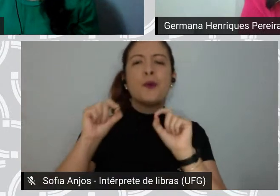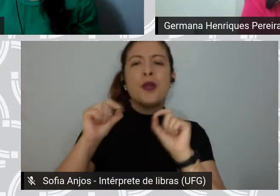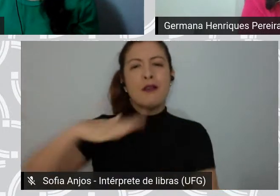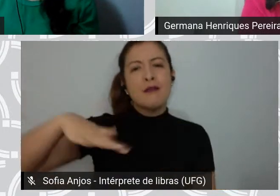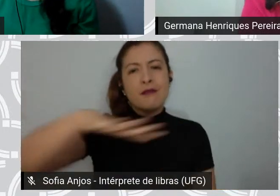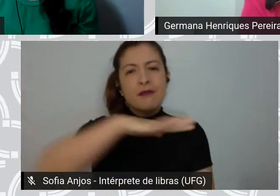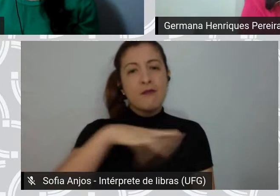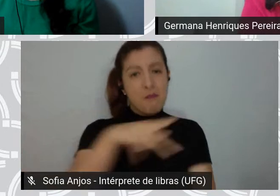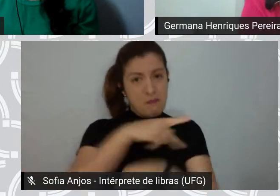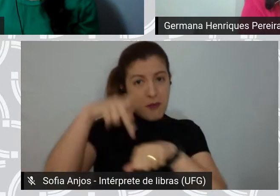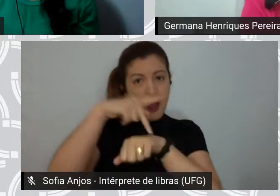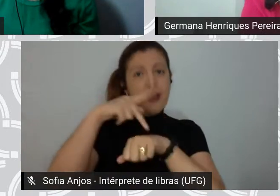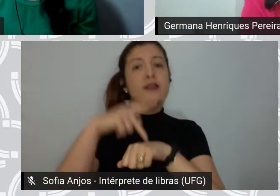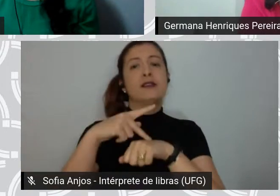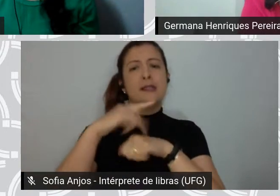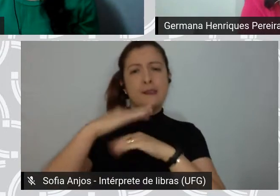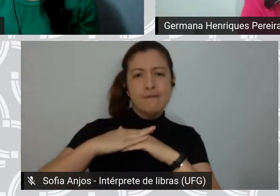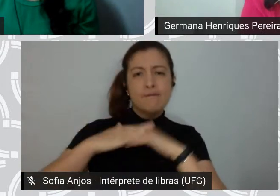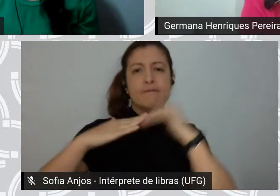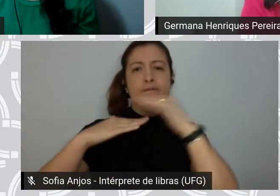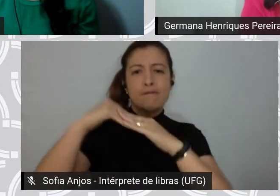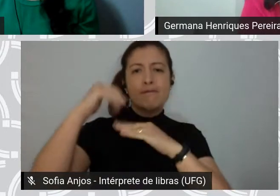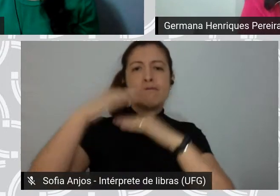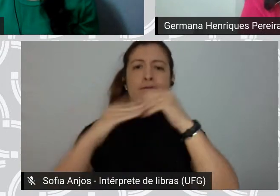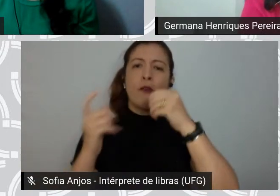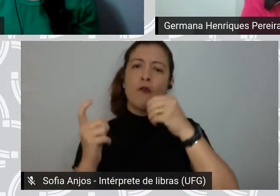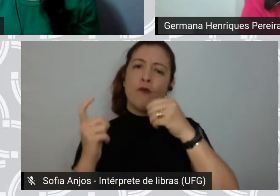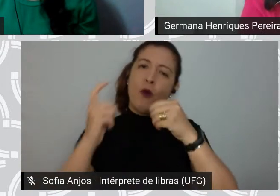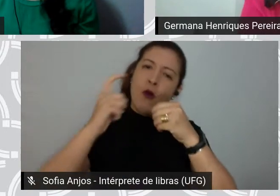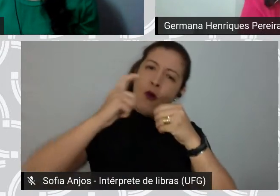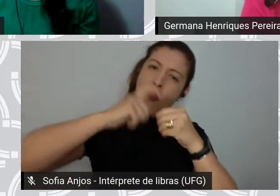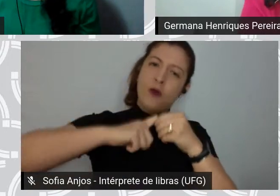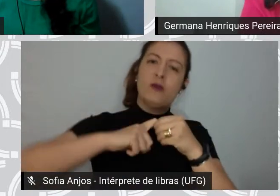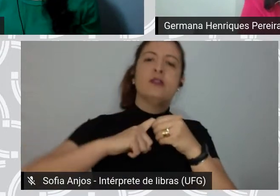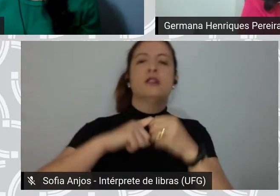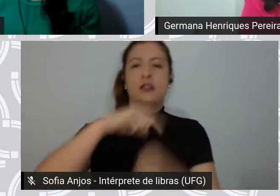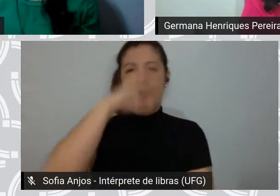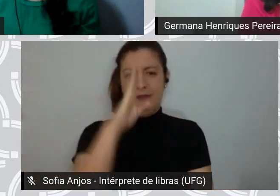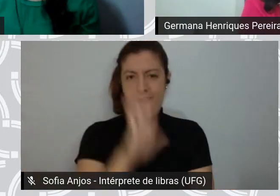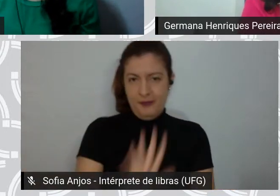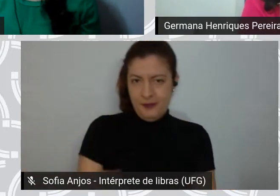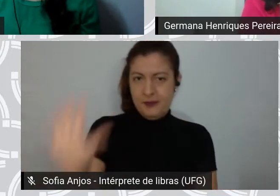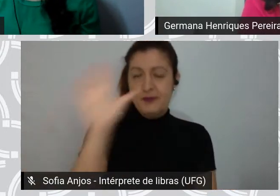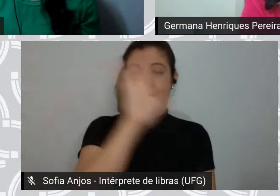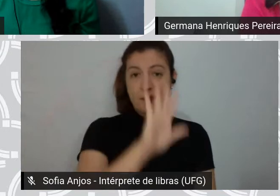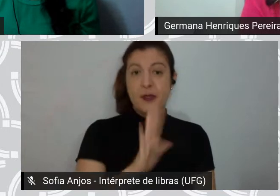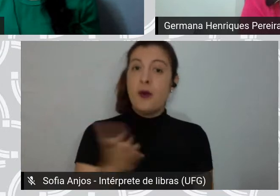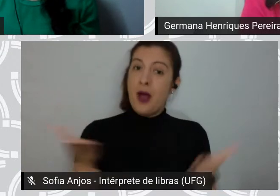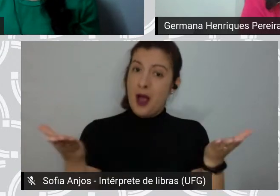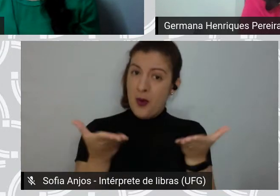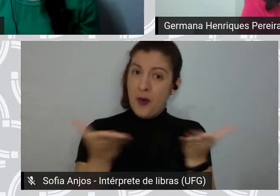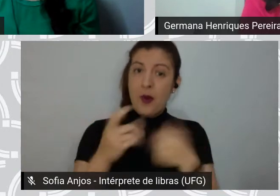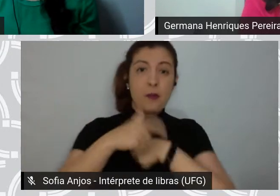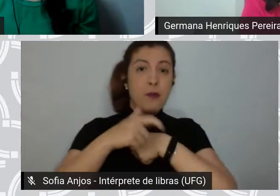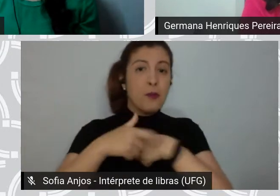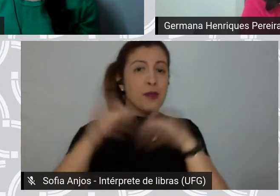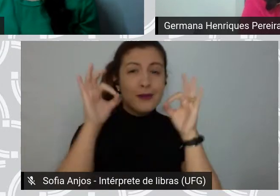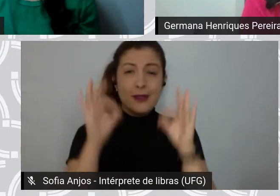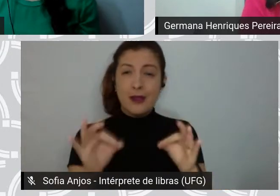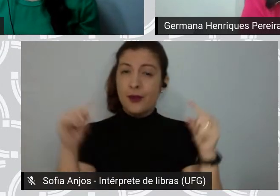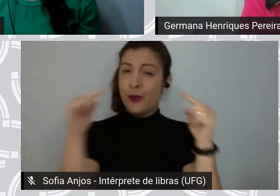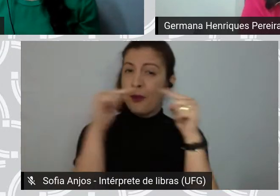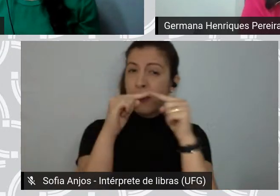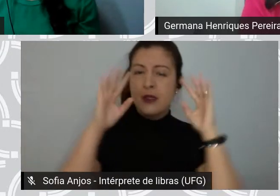uma época para nós pensarmos também os nacionalismos, as brasilidades, né? O sentido de